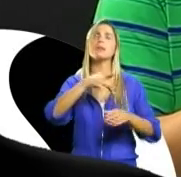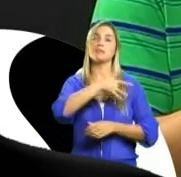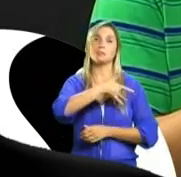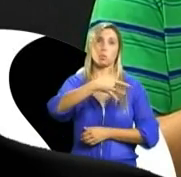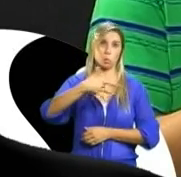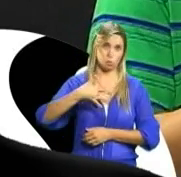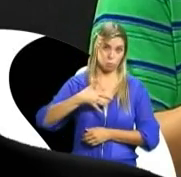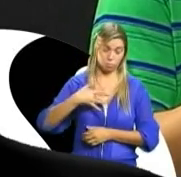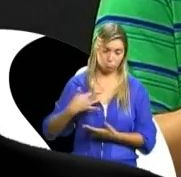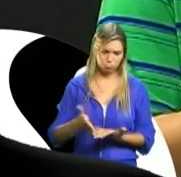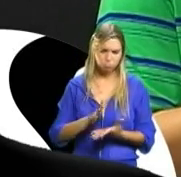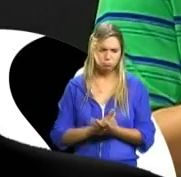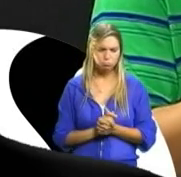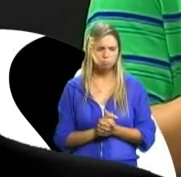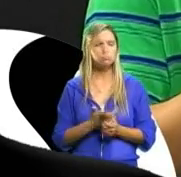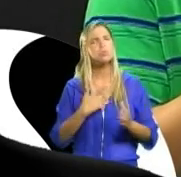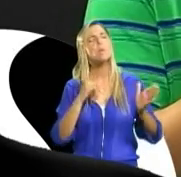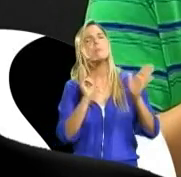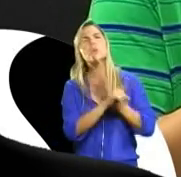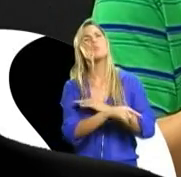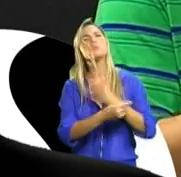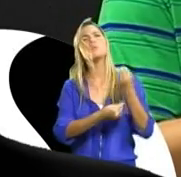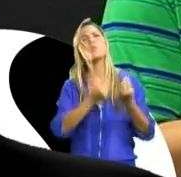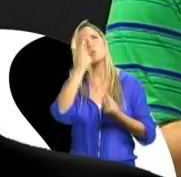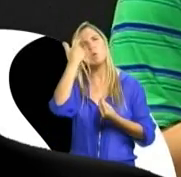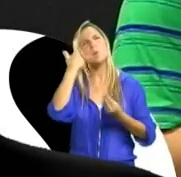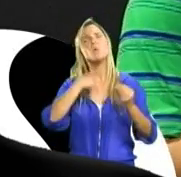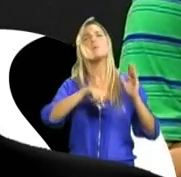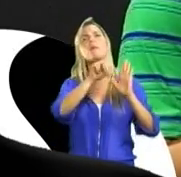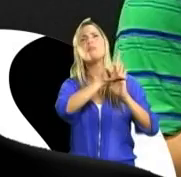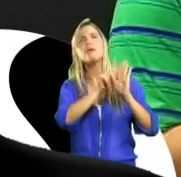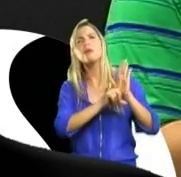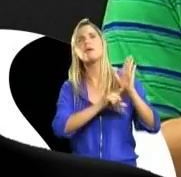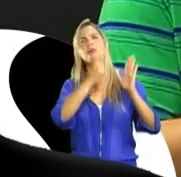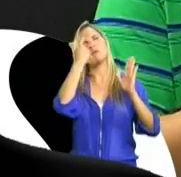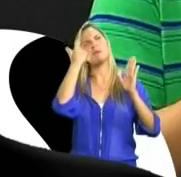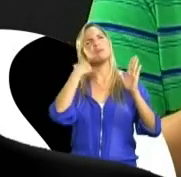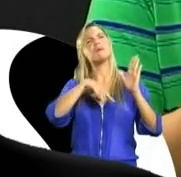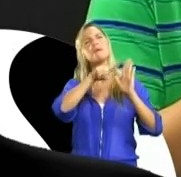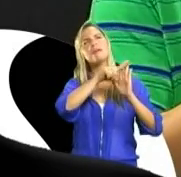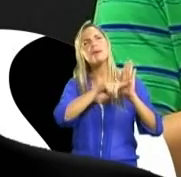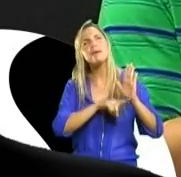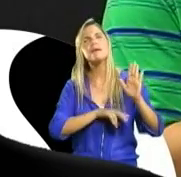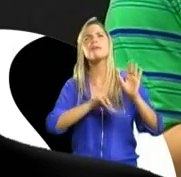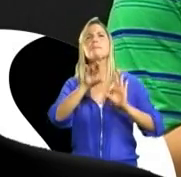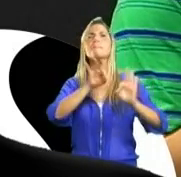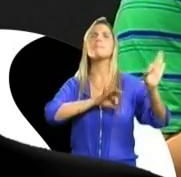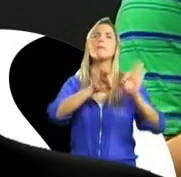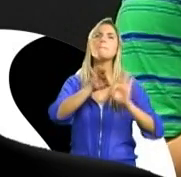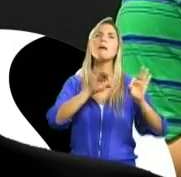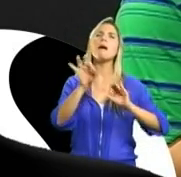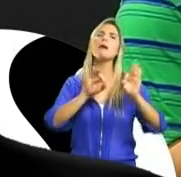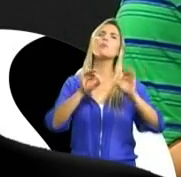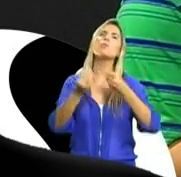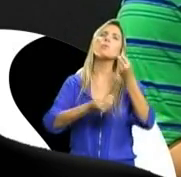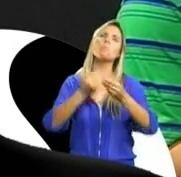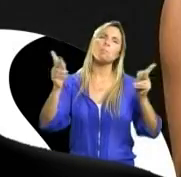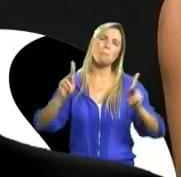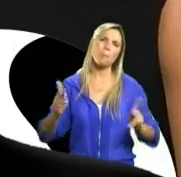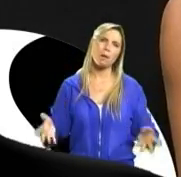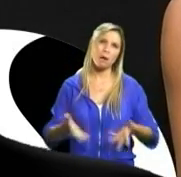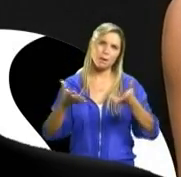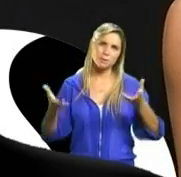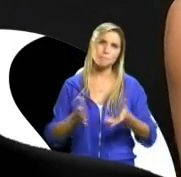né, que tipo de propostas a gente poderia levantar que são importantes para essa construção da paz na atualidade?